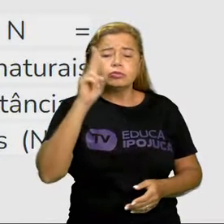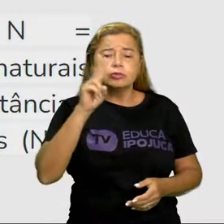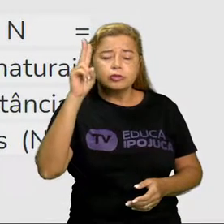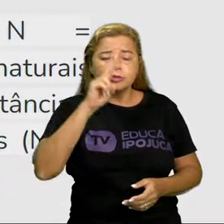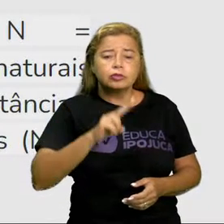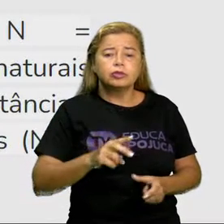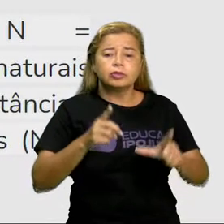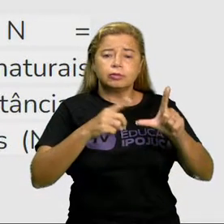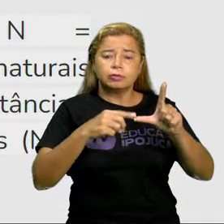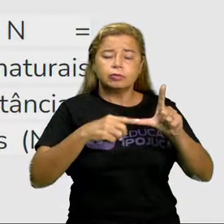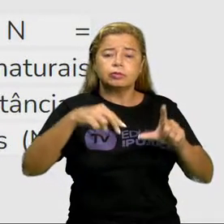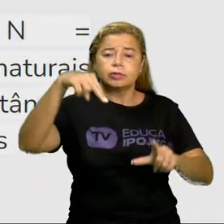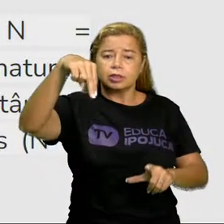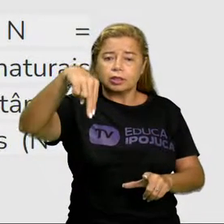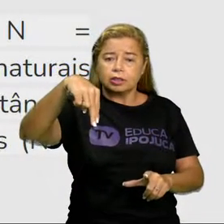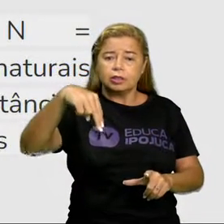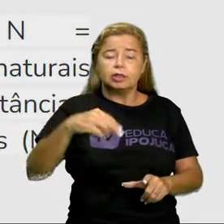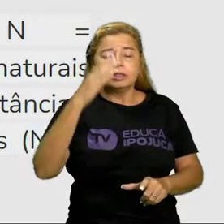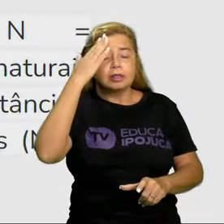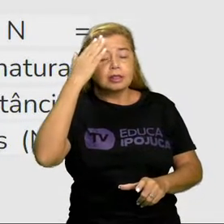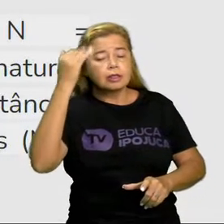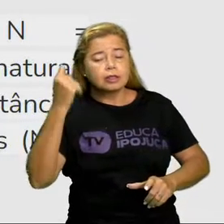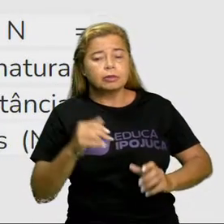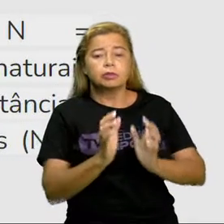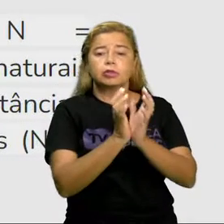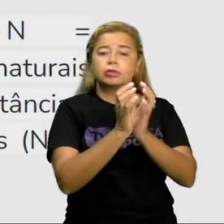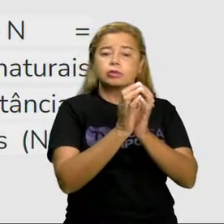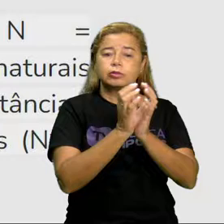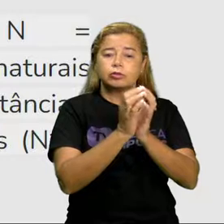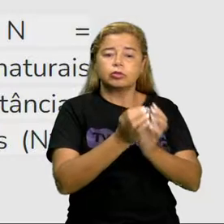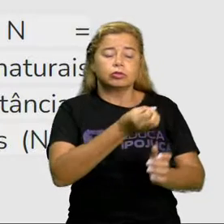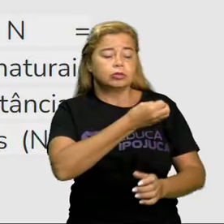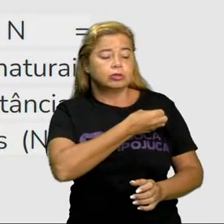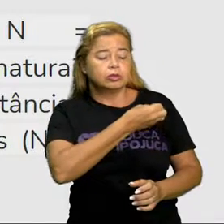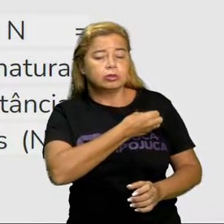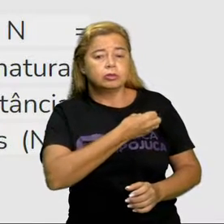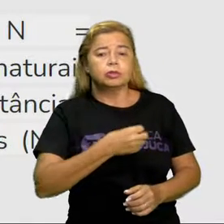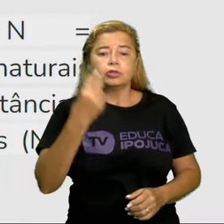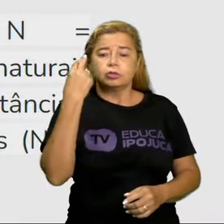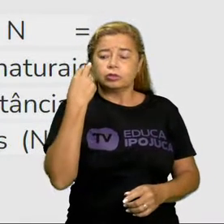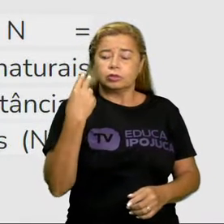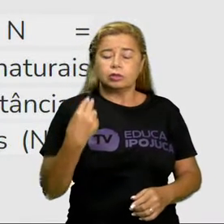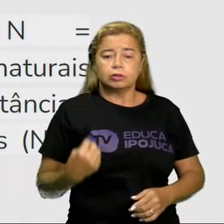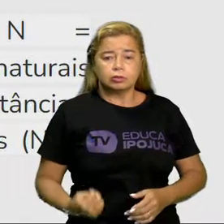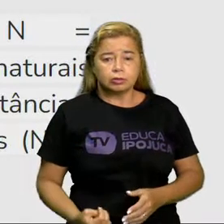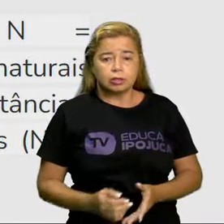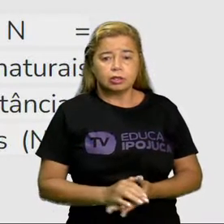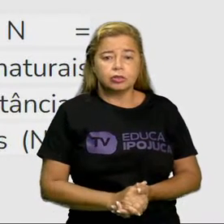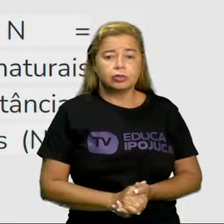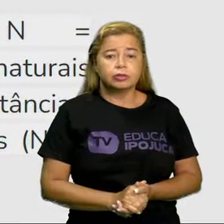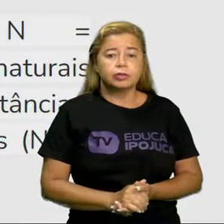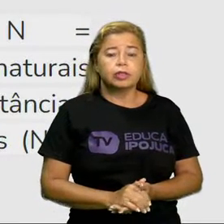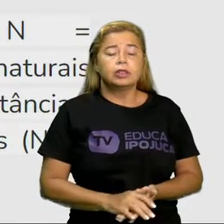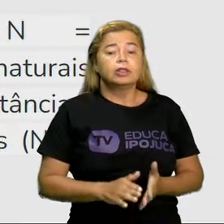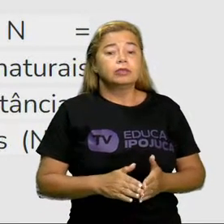naturais e eles são representados pelas sequência né M =